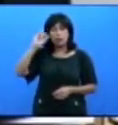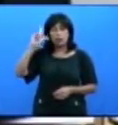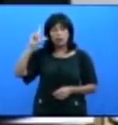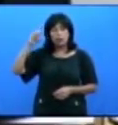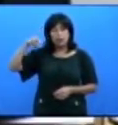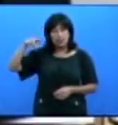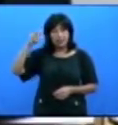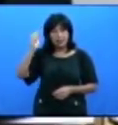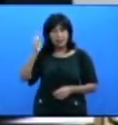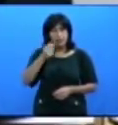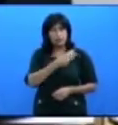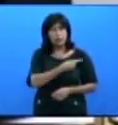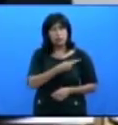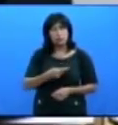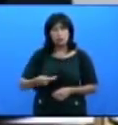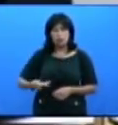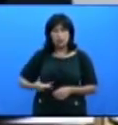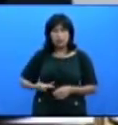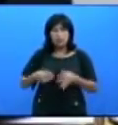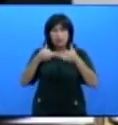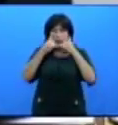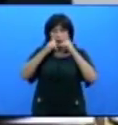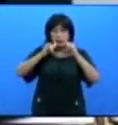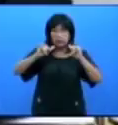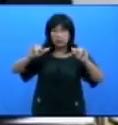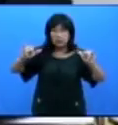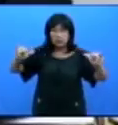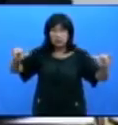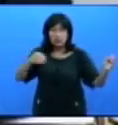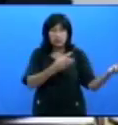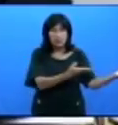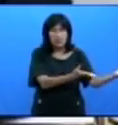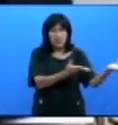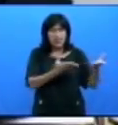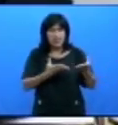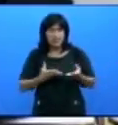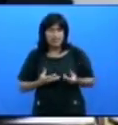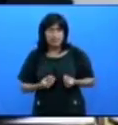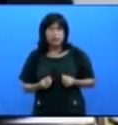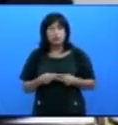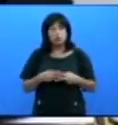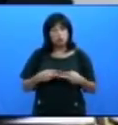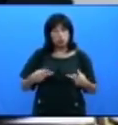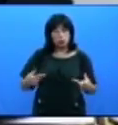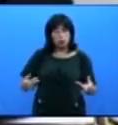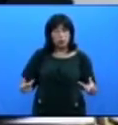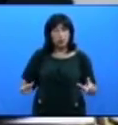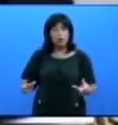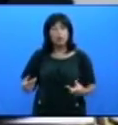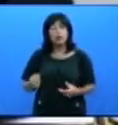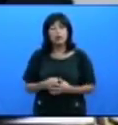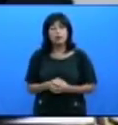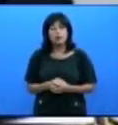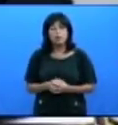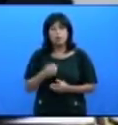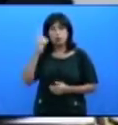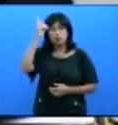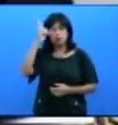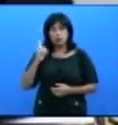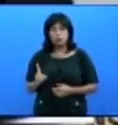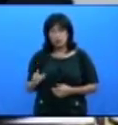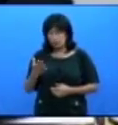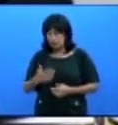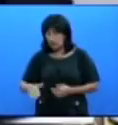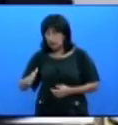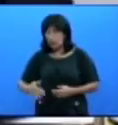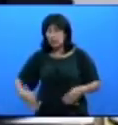vice-presidente deste Conselho, para a divulgação da campanha de arrecadação de recursos para o Fundo Municipal dos Direitos da Criança e do